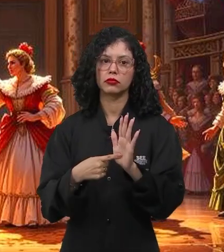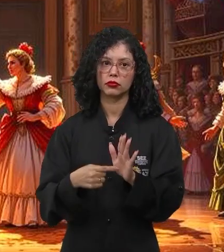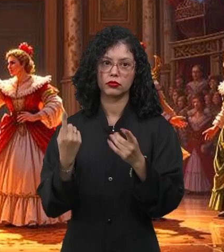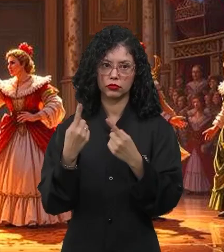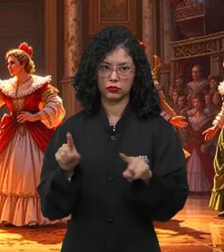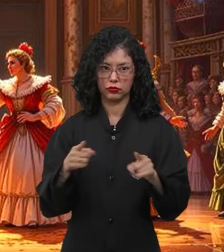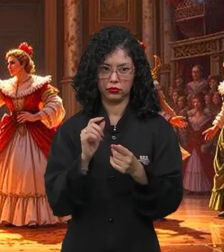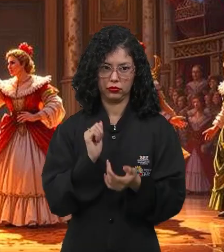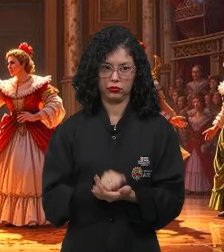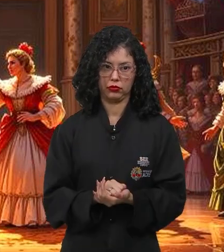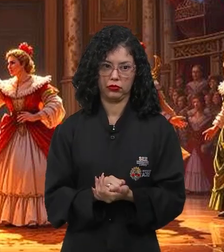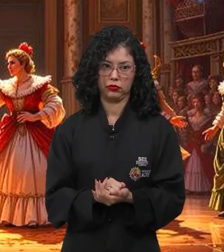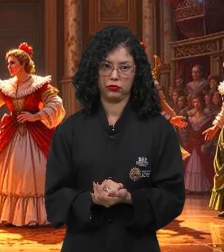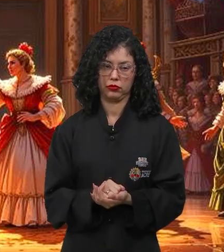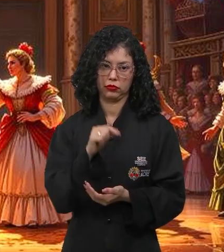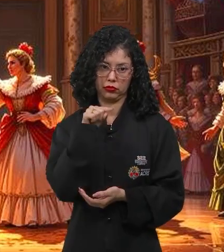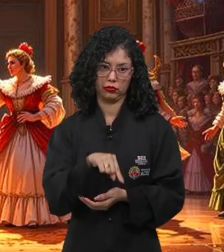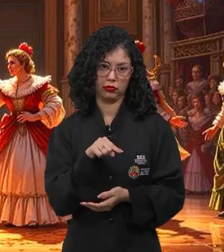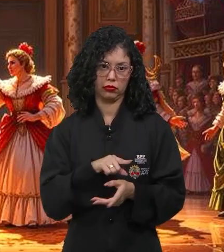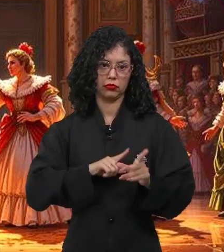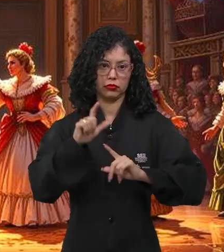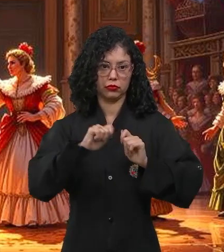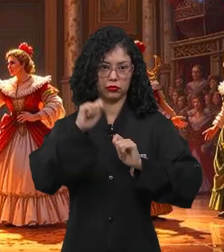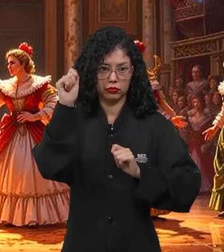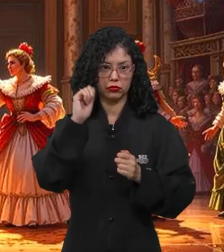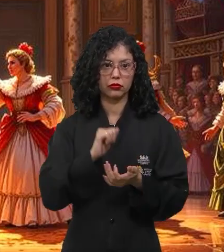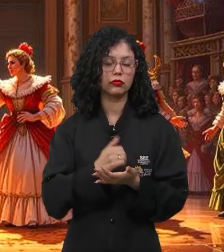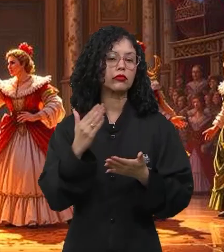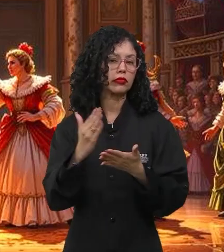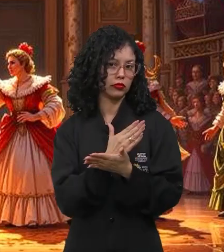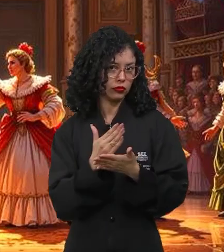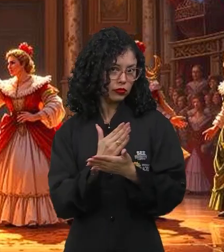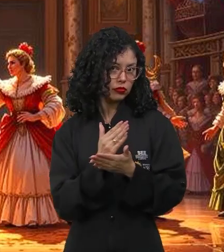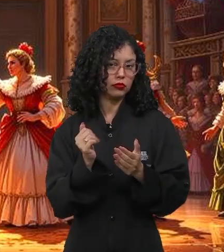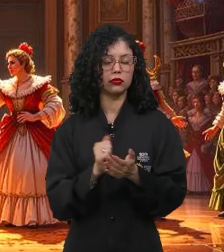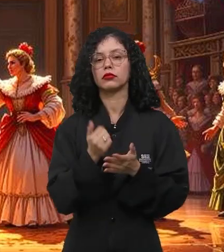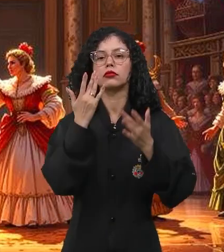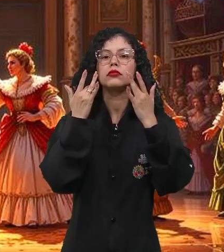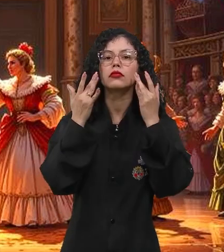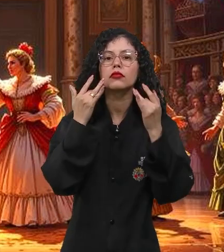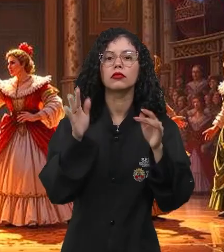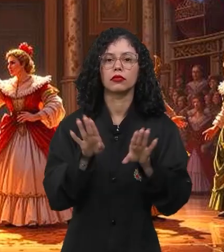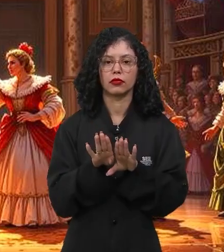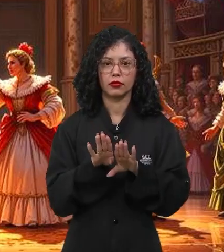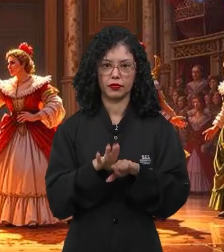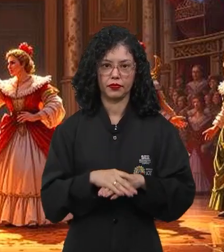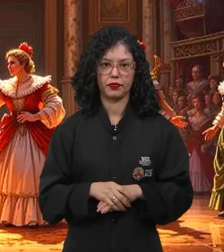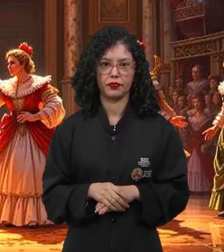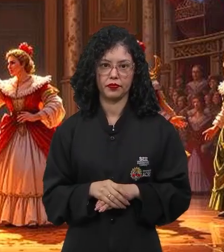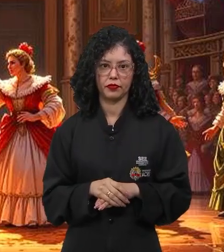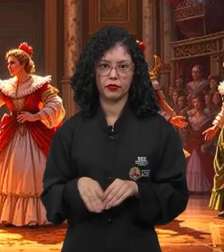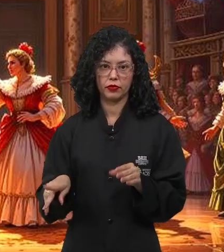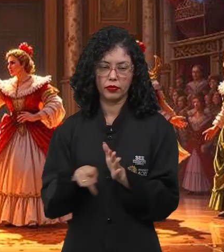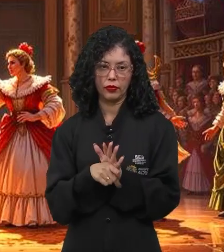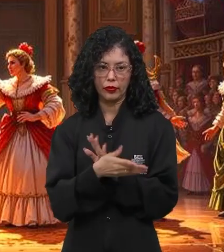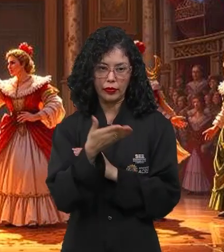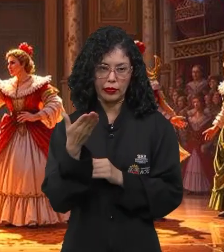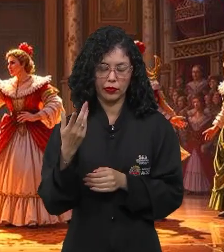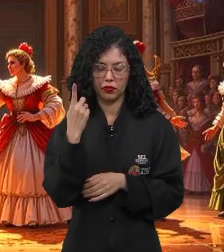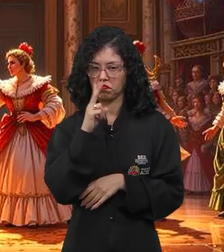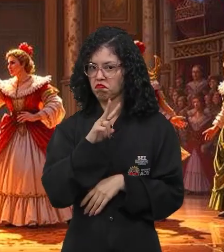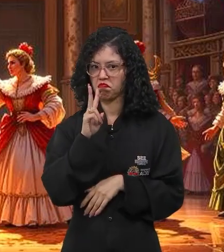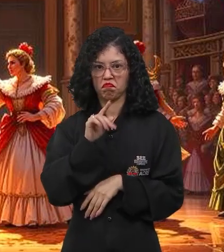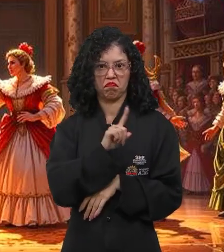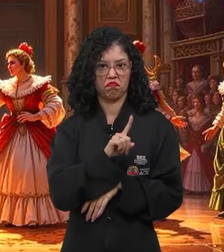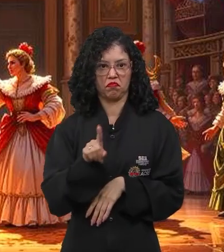de ópera aqui no estado do Acre, em algum teatro ou um palco específico. Não me